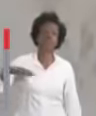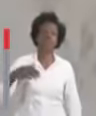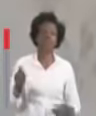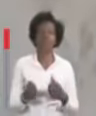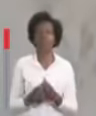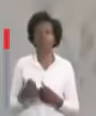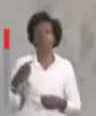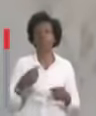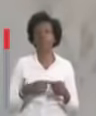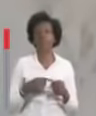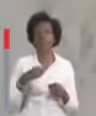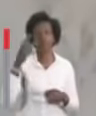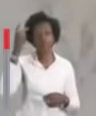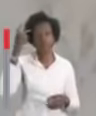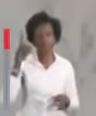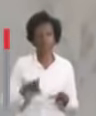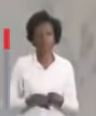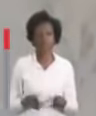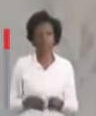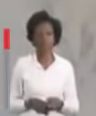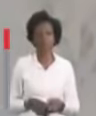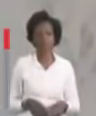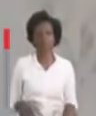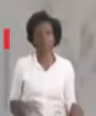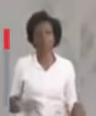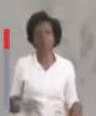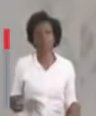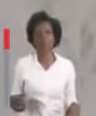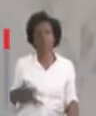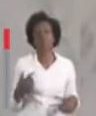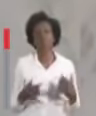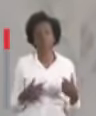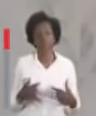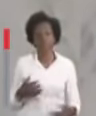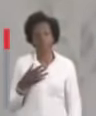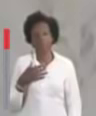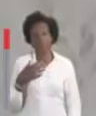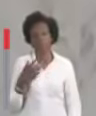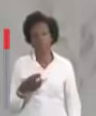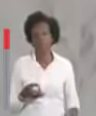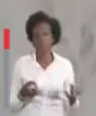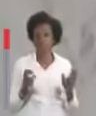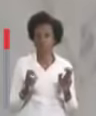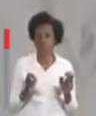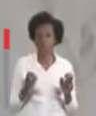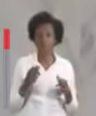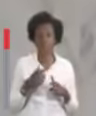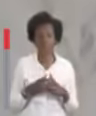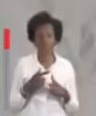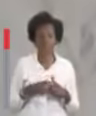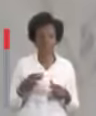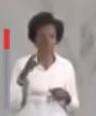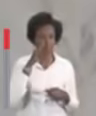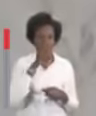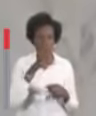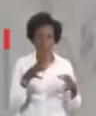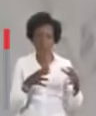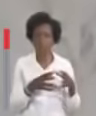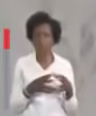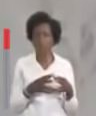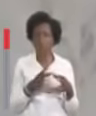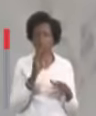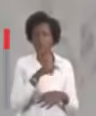o presidente o nosso mandato está acompanhando um drama vivido por milhares